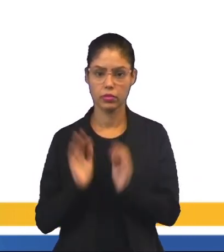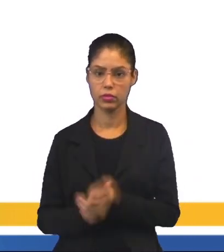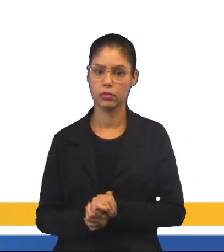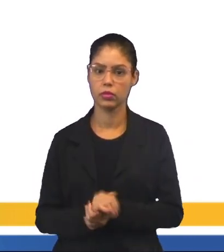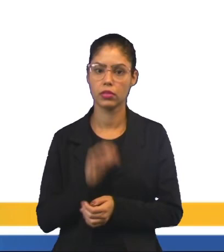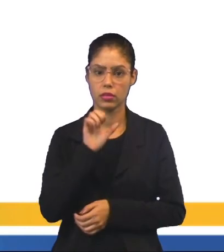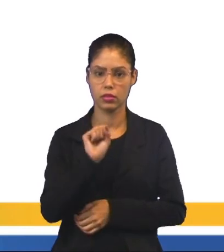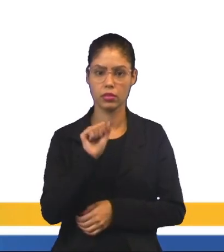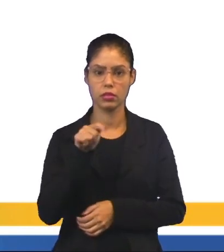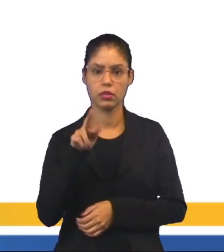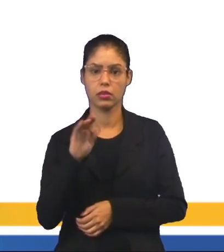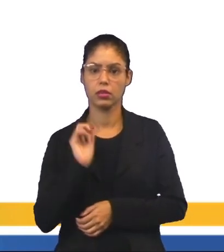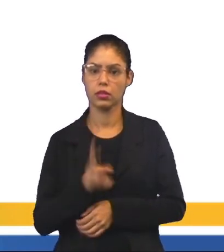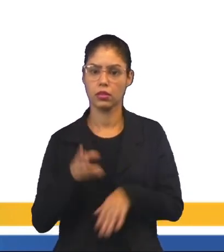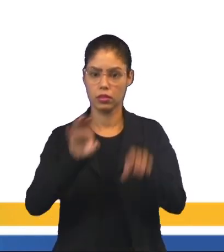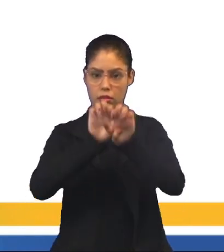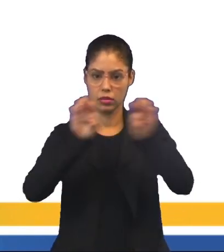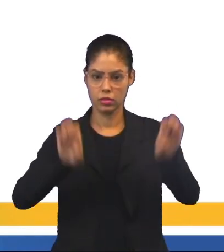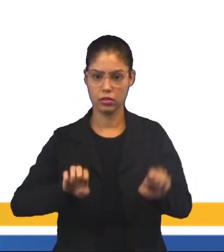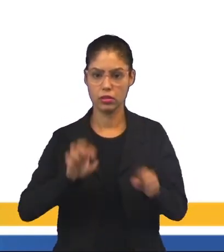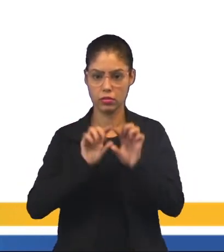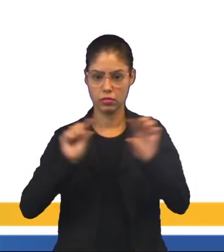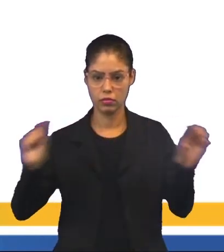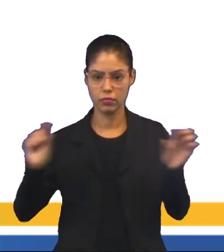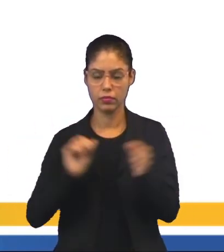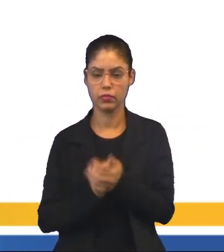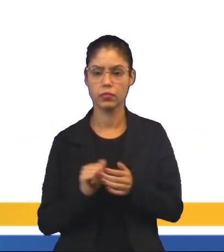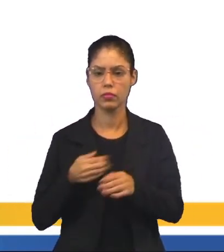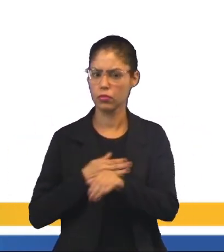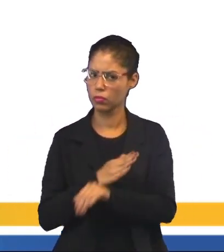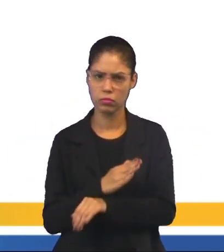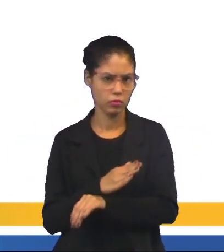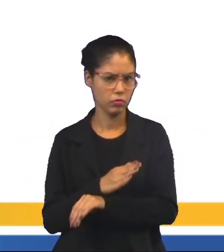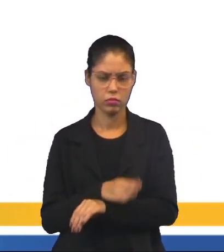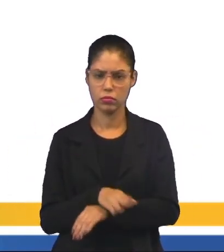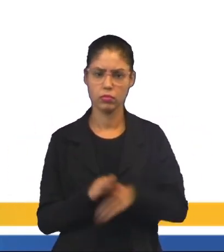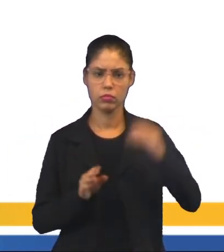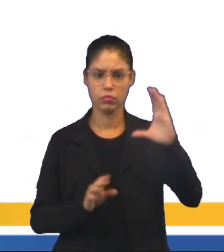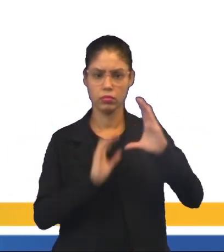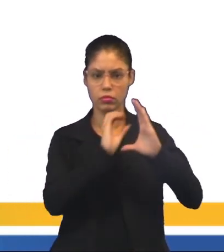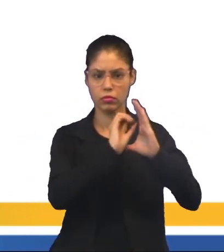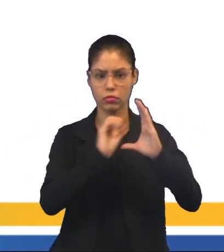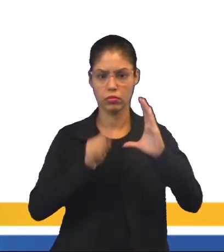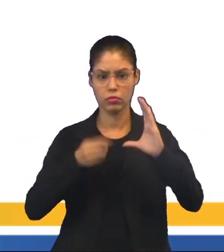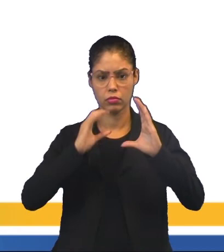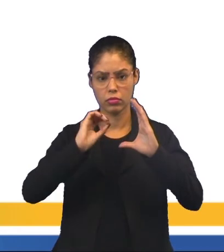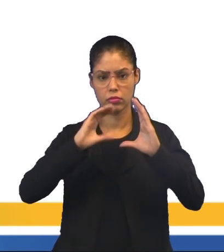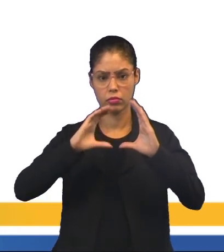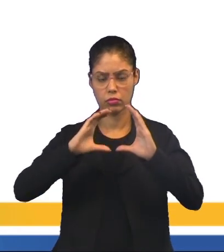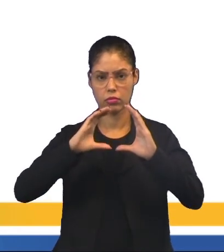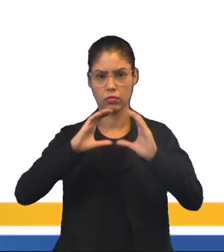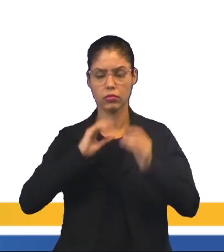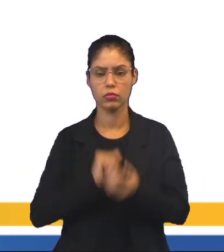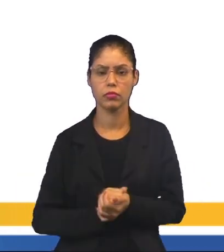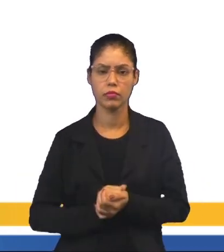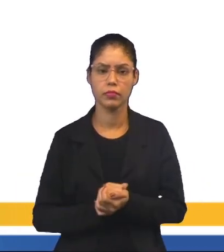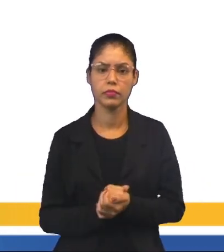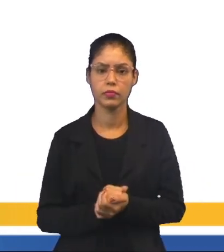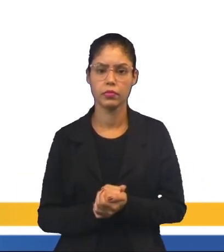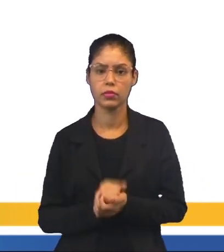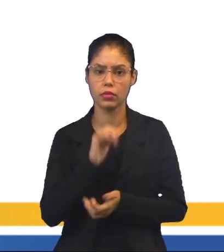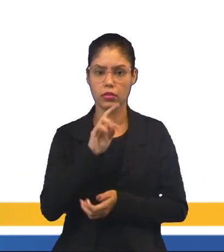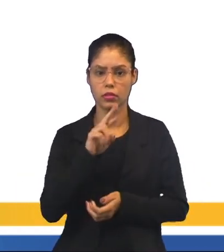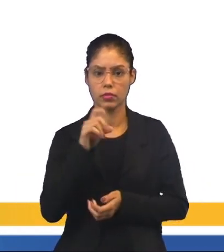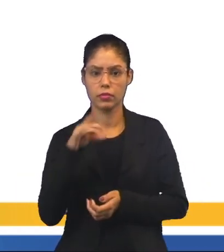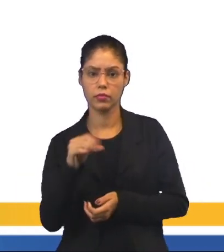Esta é a fórmula segmentária da equação da reta, que não passa pelo ponto 0, 0. E